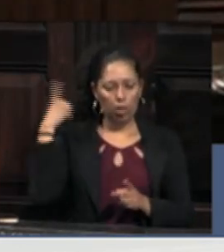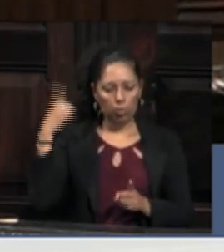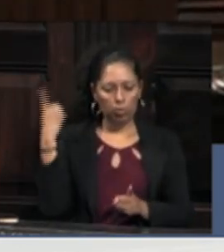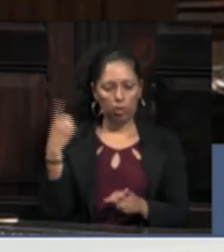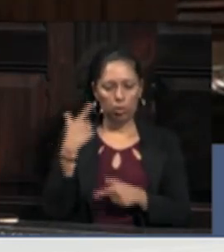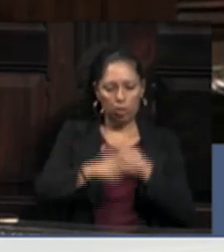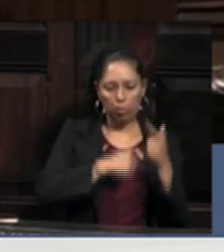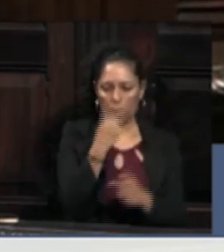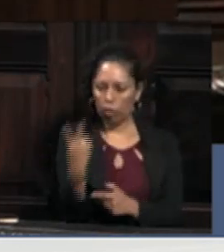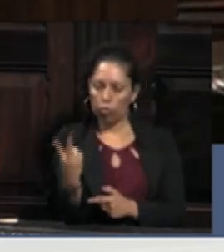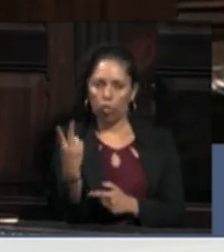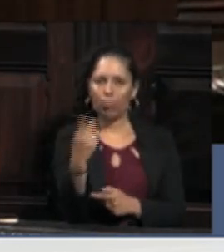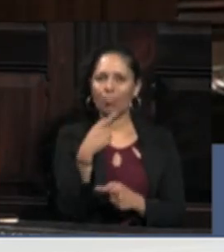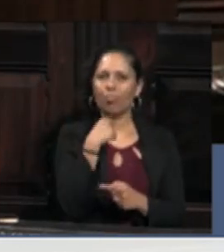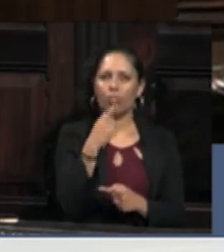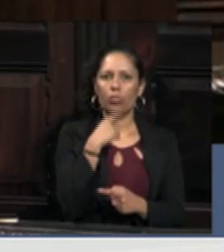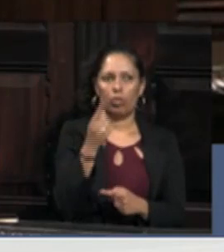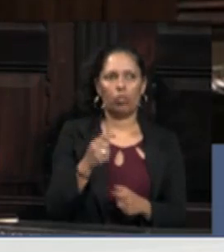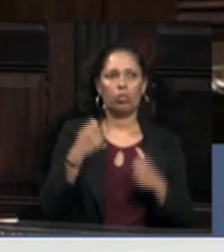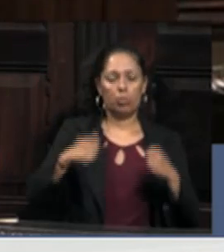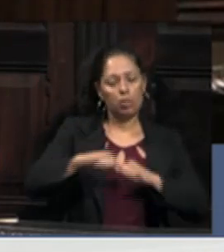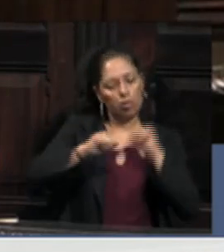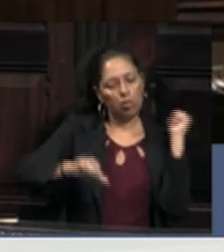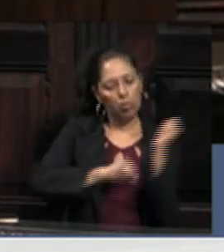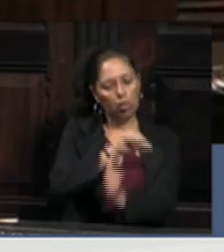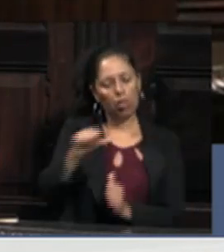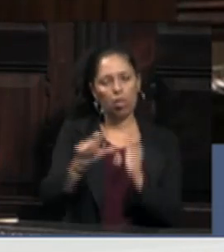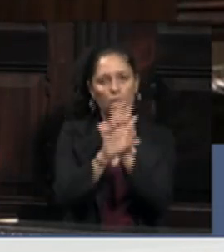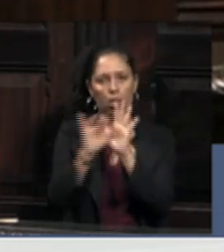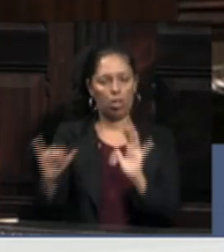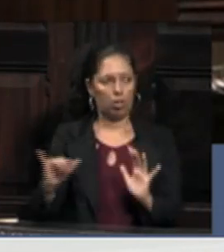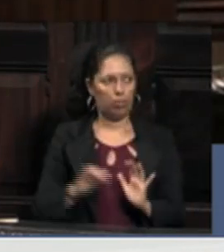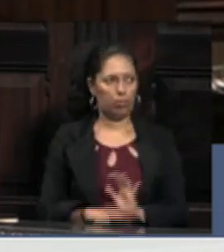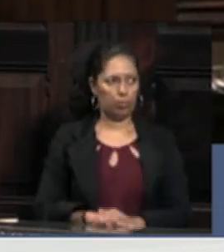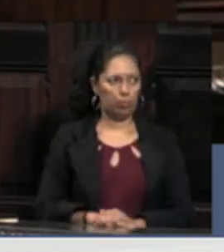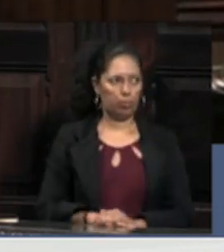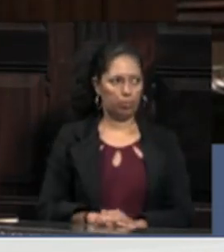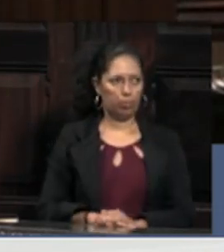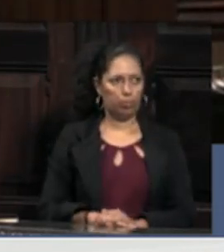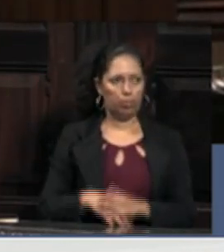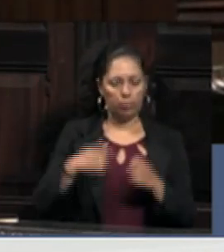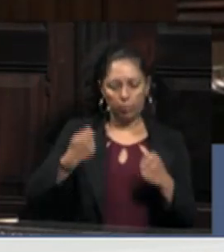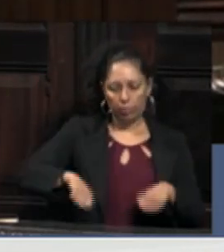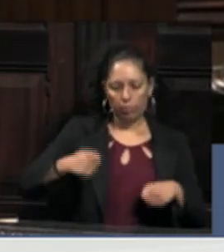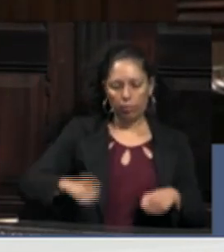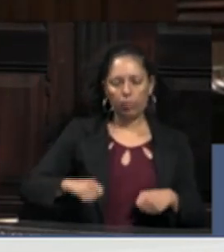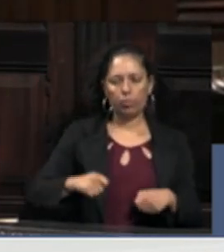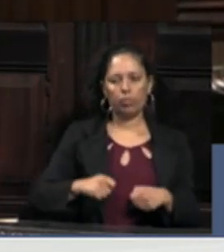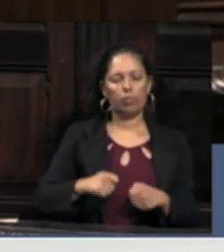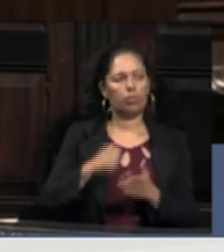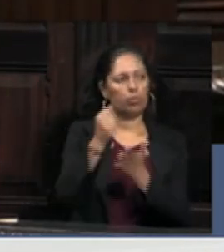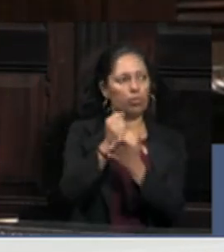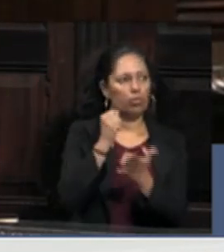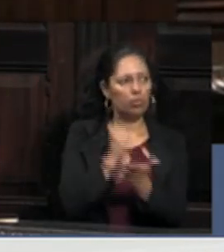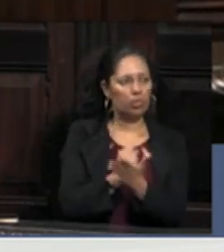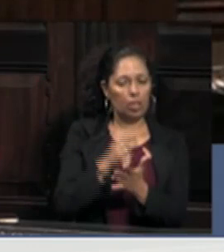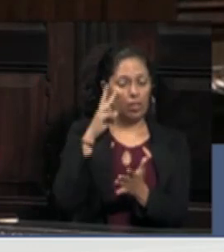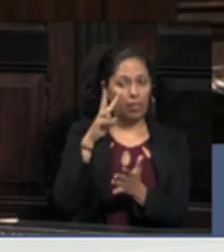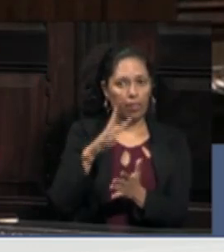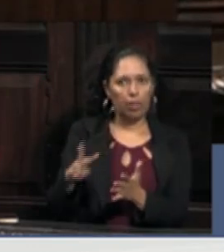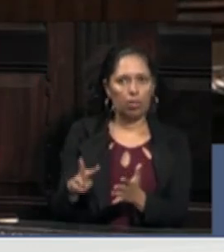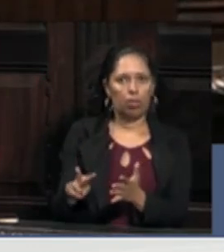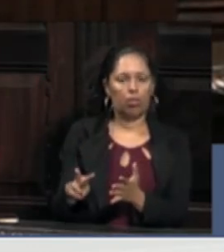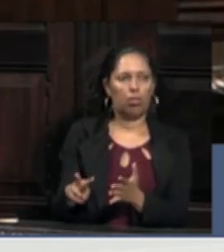isso? Porque é preciso corrigir essa distorção no caso da UERJ. É preciso garantir que a dedicação